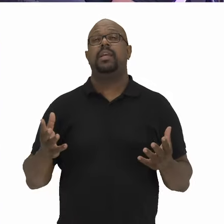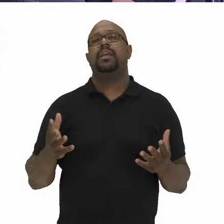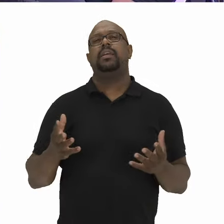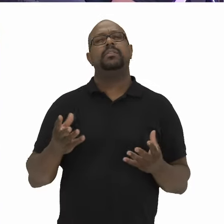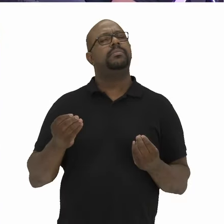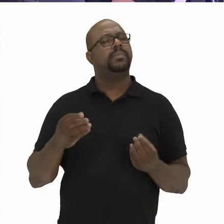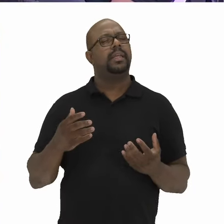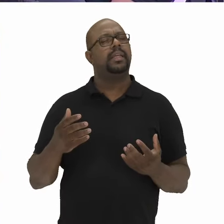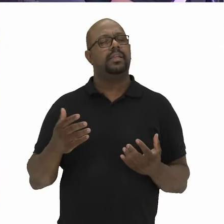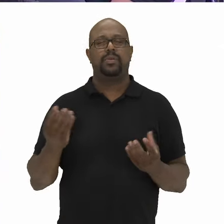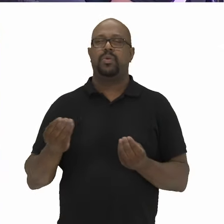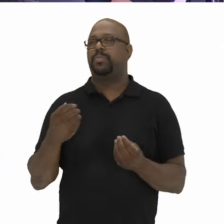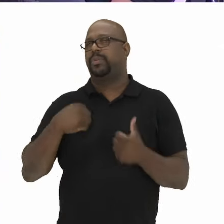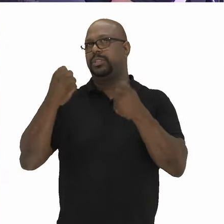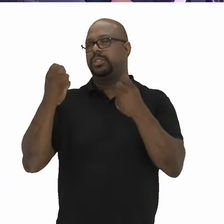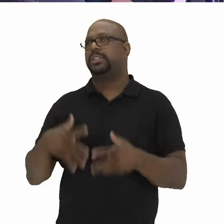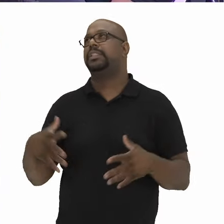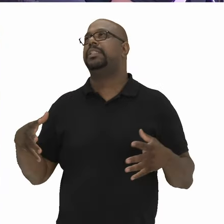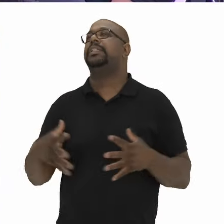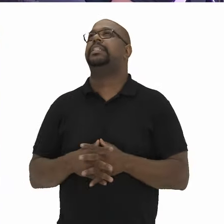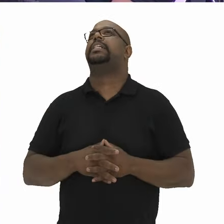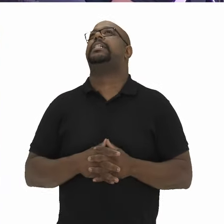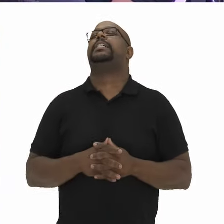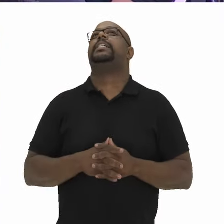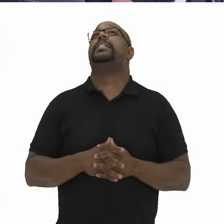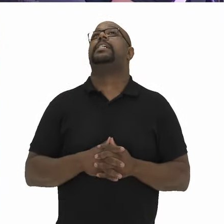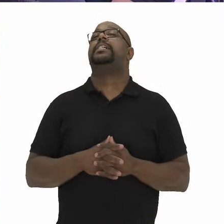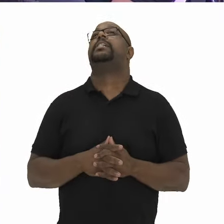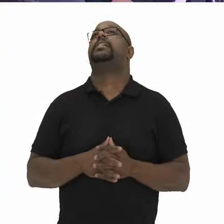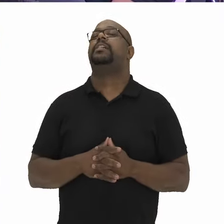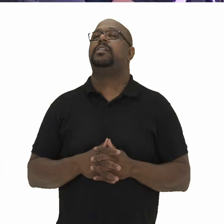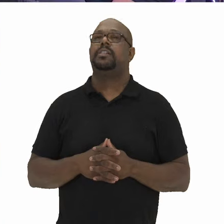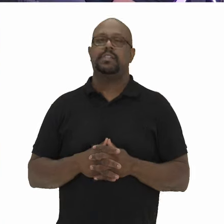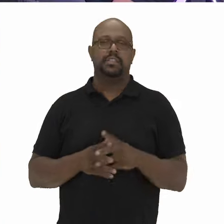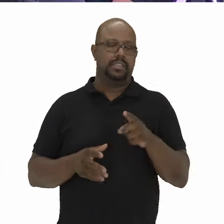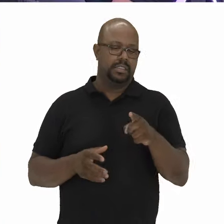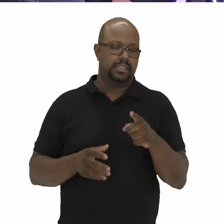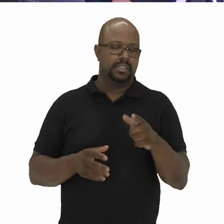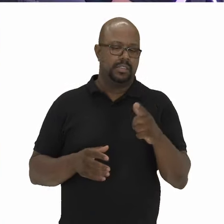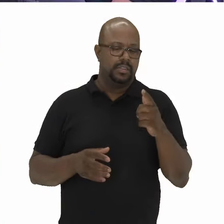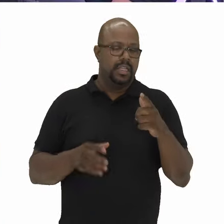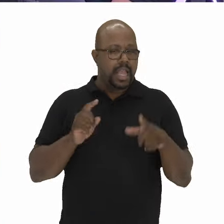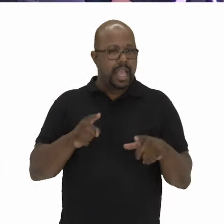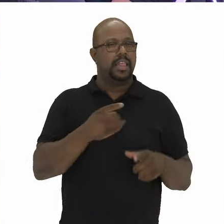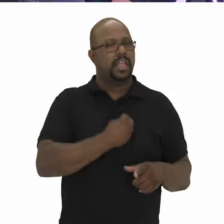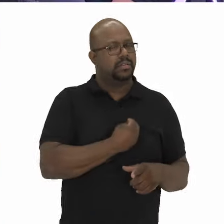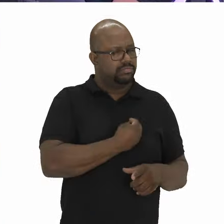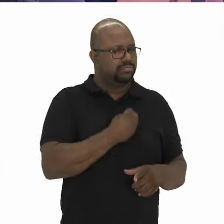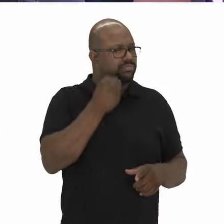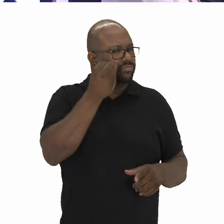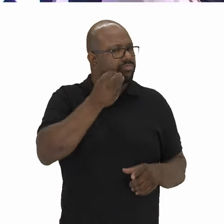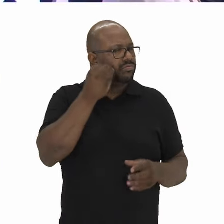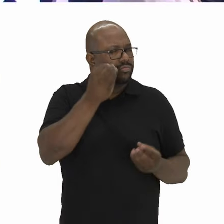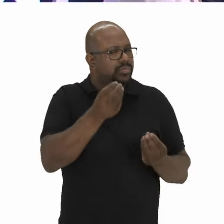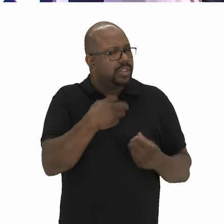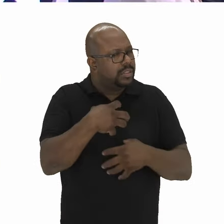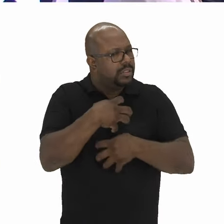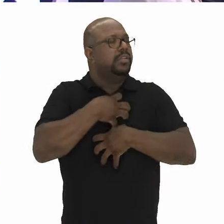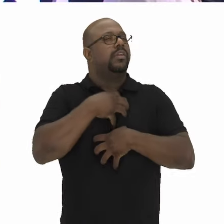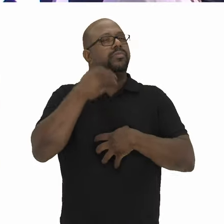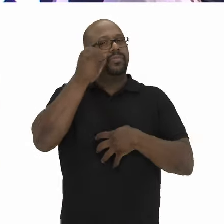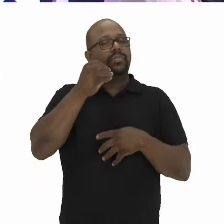eh de forma eh como posso dizer Ah ela ela ela ela ela vive isso